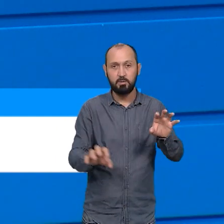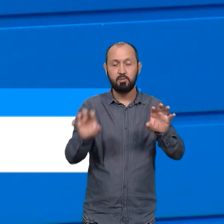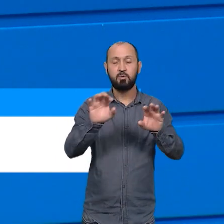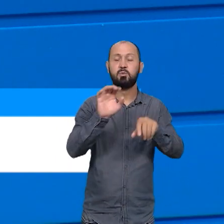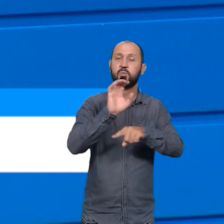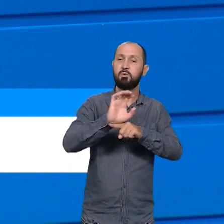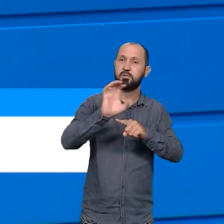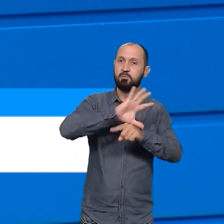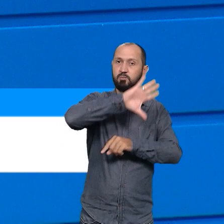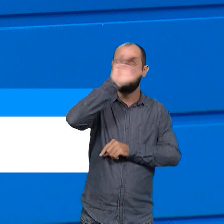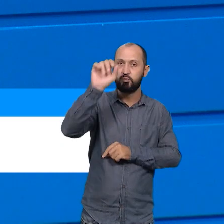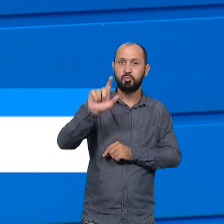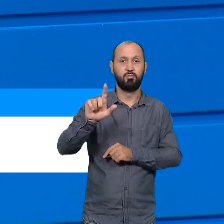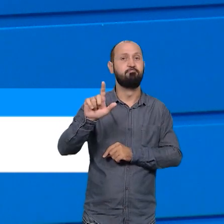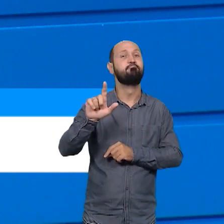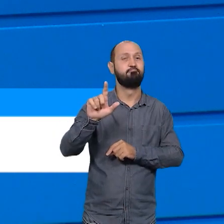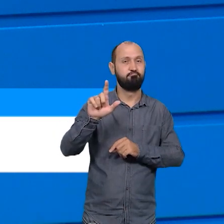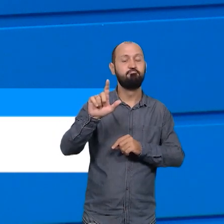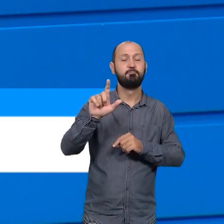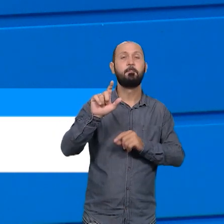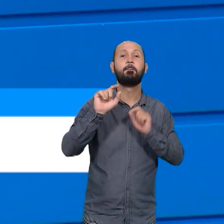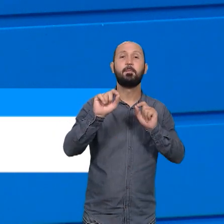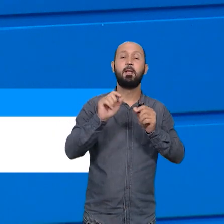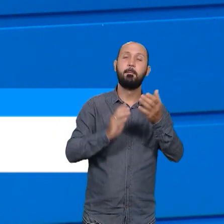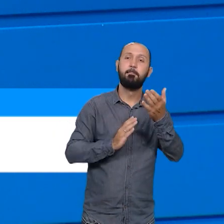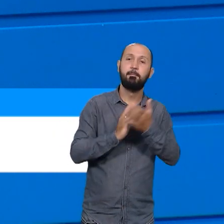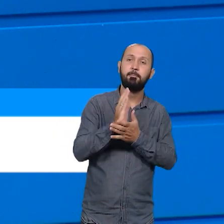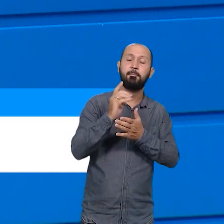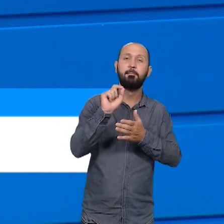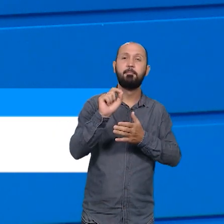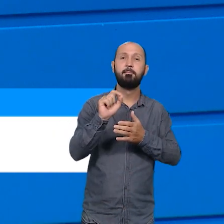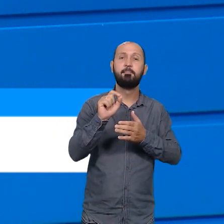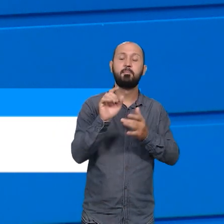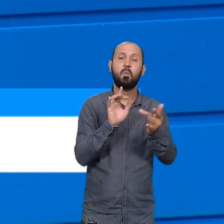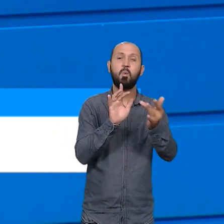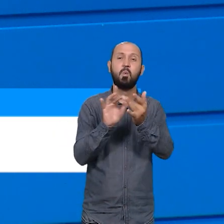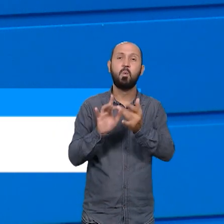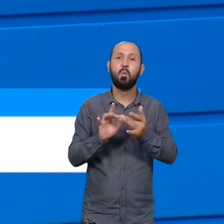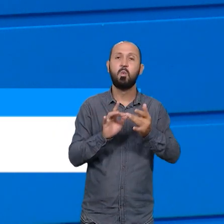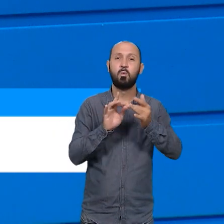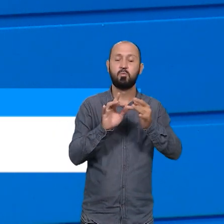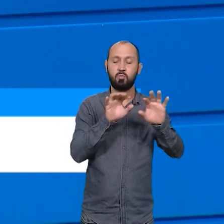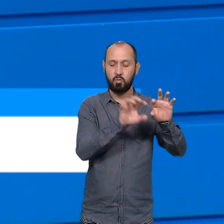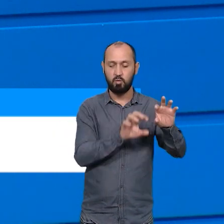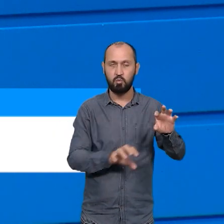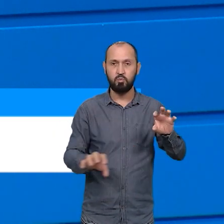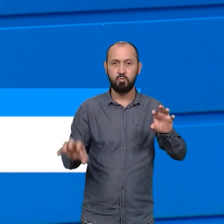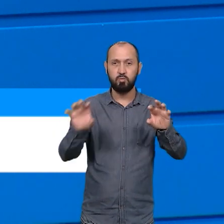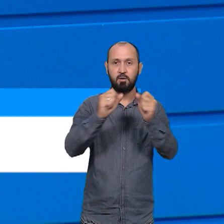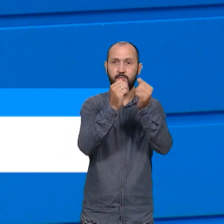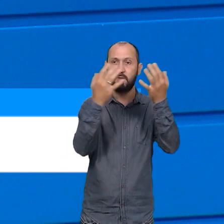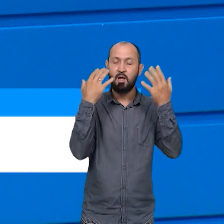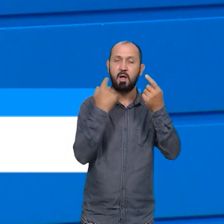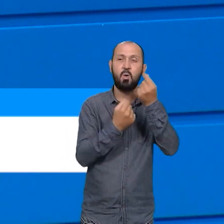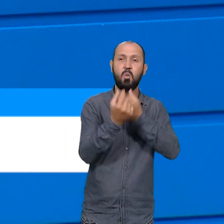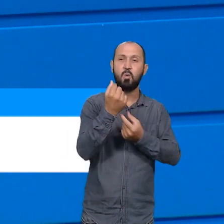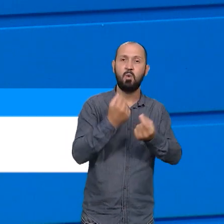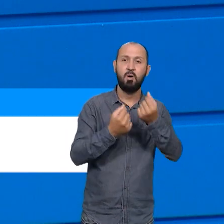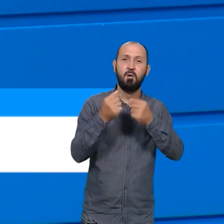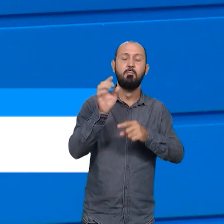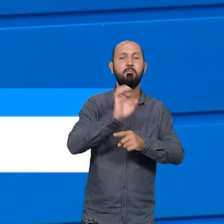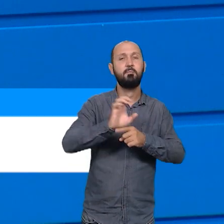Gestão Territorial do Estado de Mato Grosso do Sul, aonde aprova a aproximação do